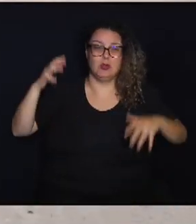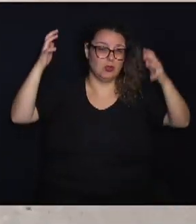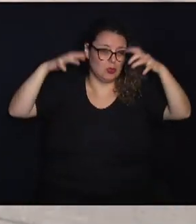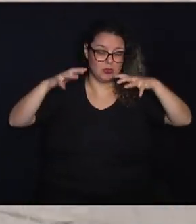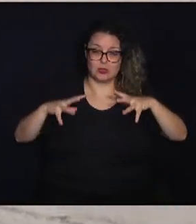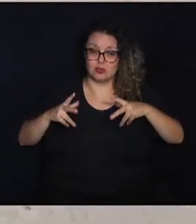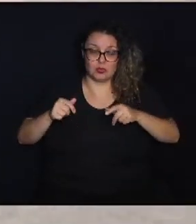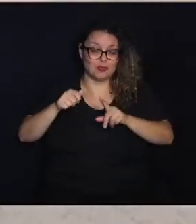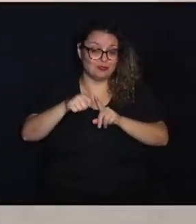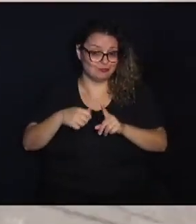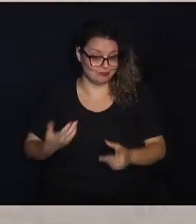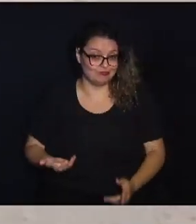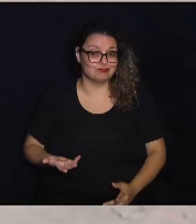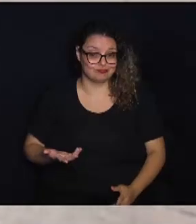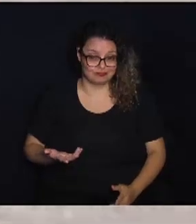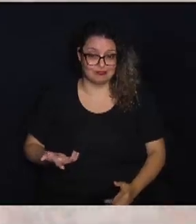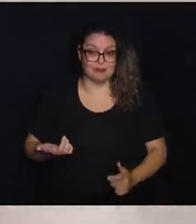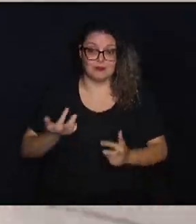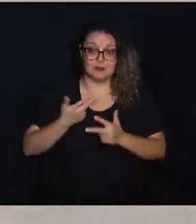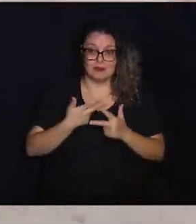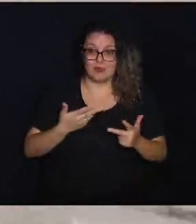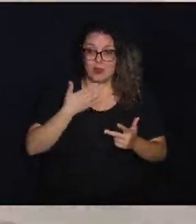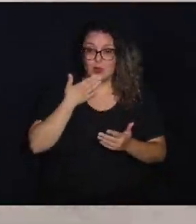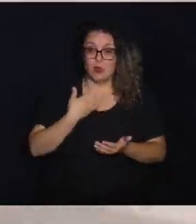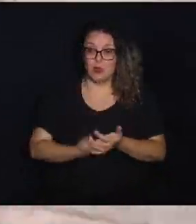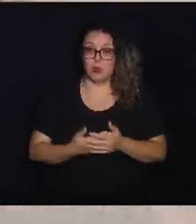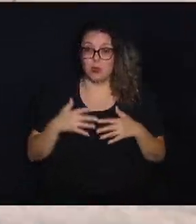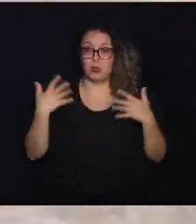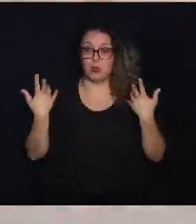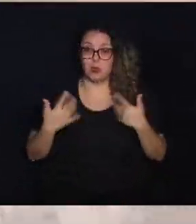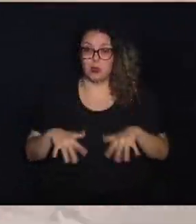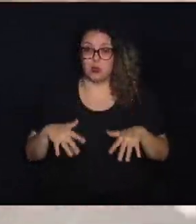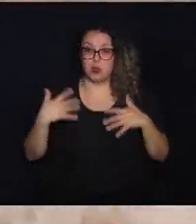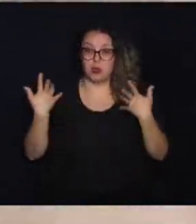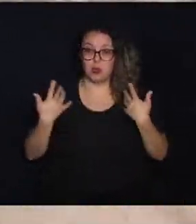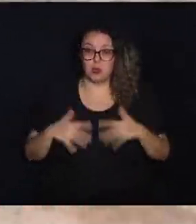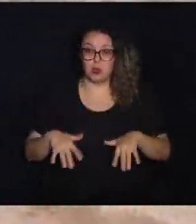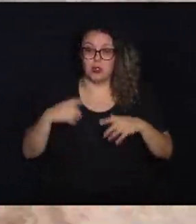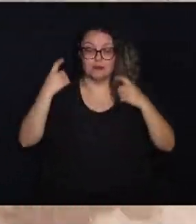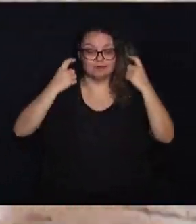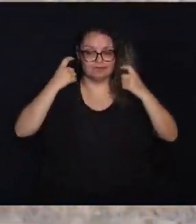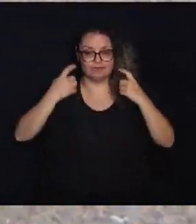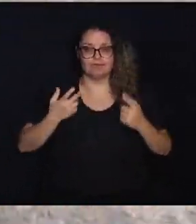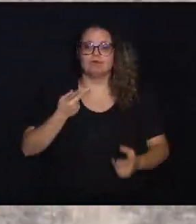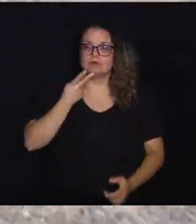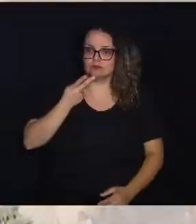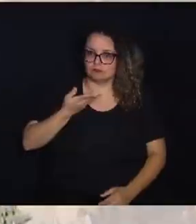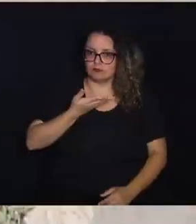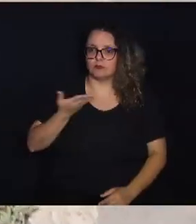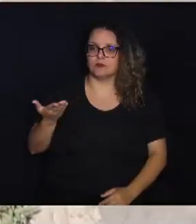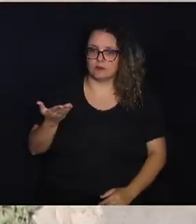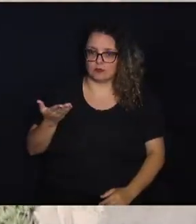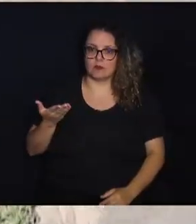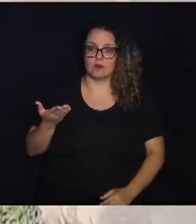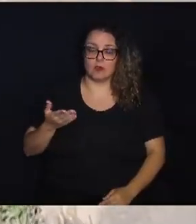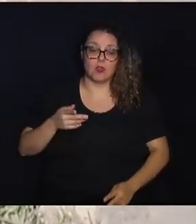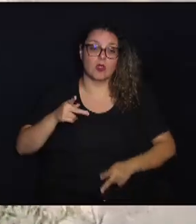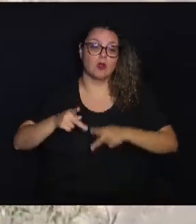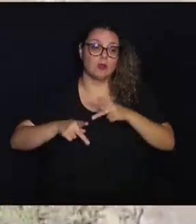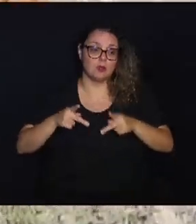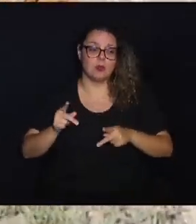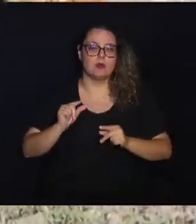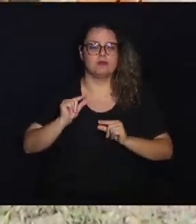Então, realmente foi algo muito impressionante, preocupante, mas eu diria para vocês que a população aos poucos